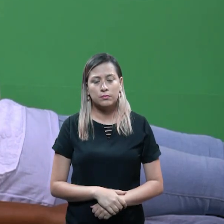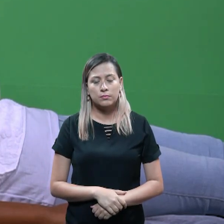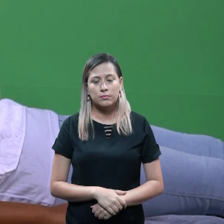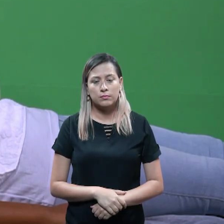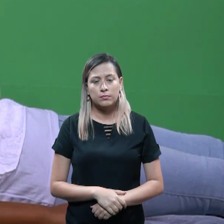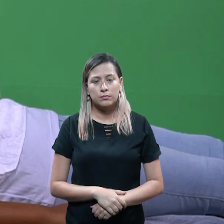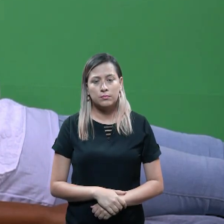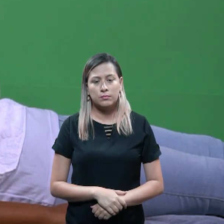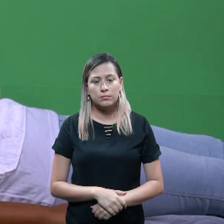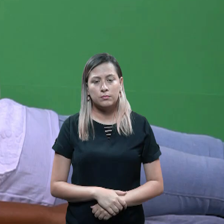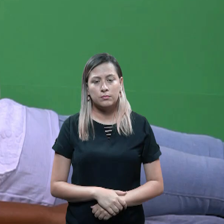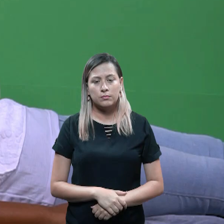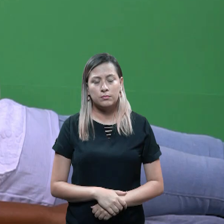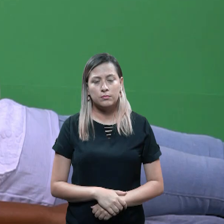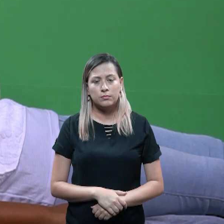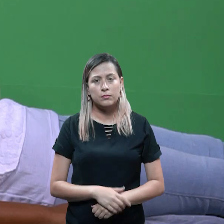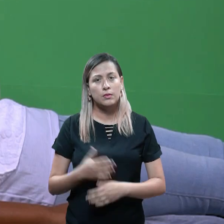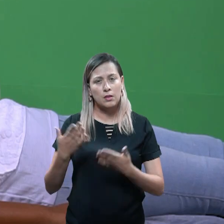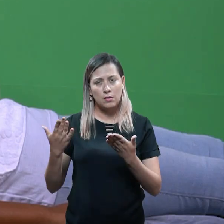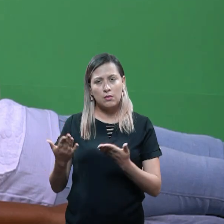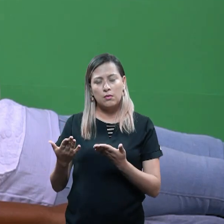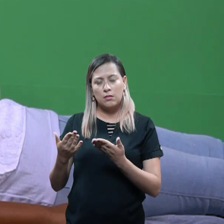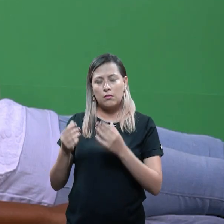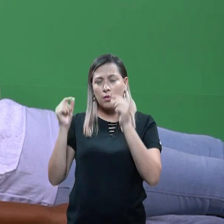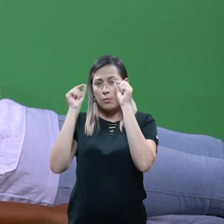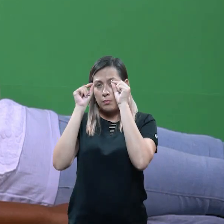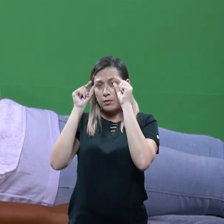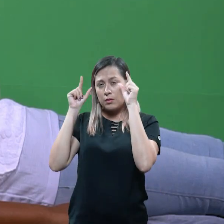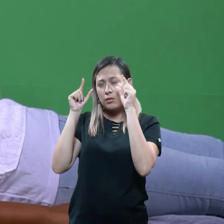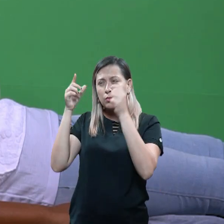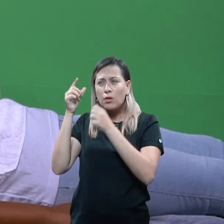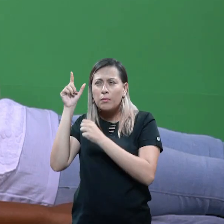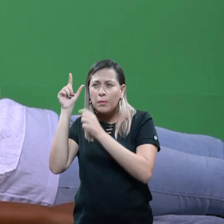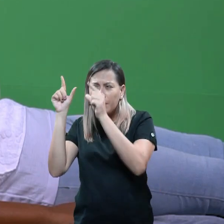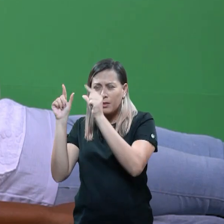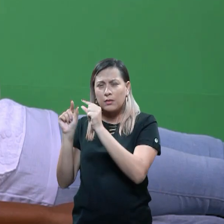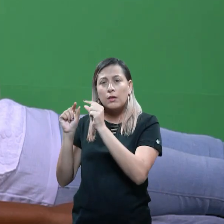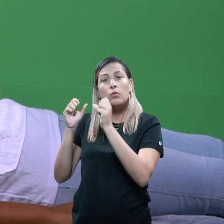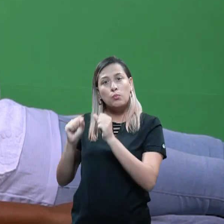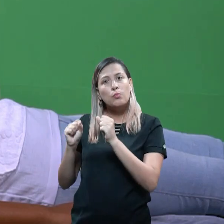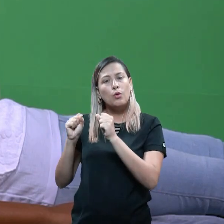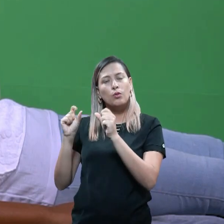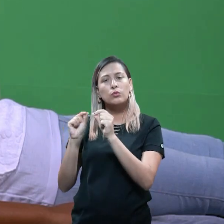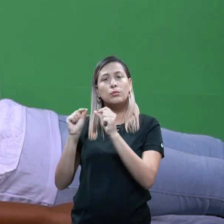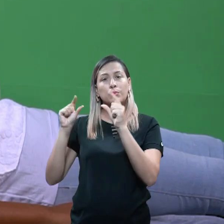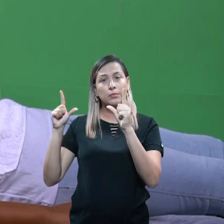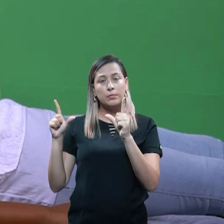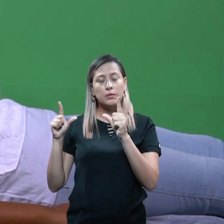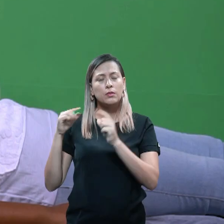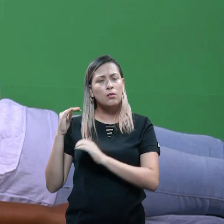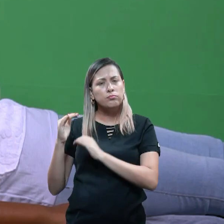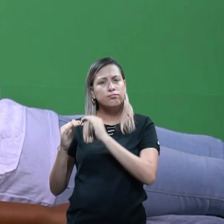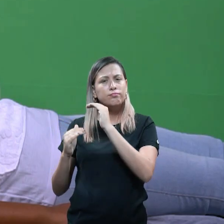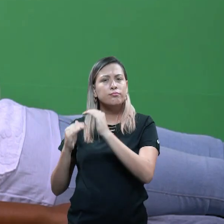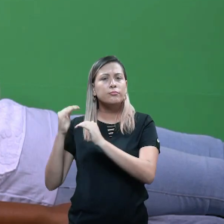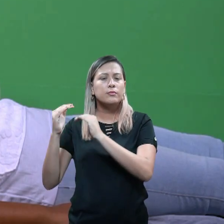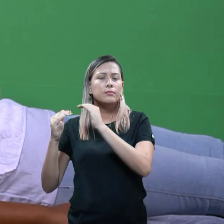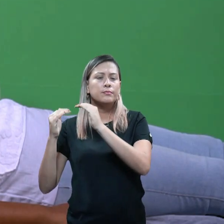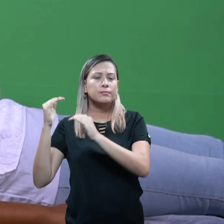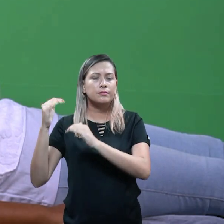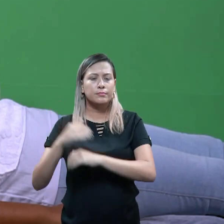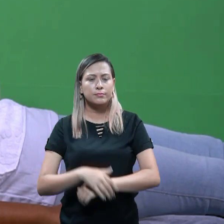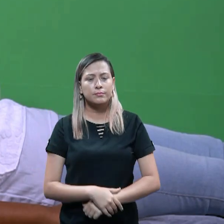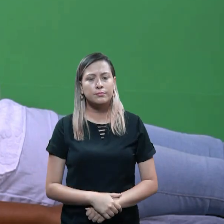aumentando a sobrancelha onde tá muito pequena, a gente vai aumentar ela, mas aos poucos. Cada dia,